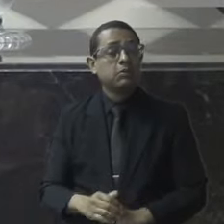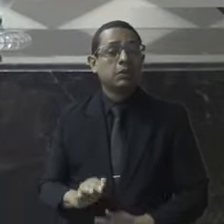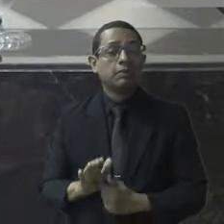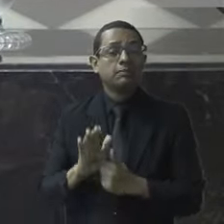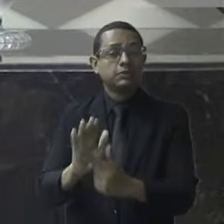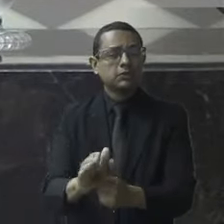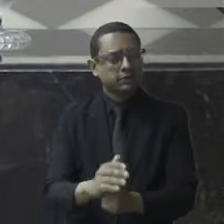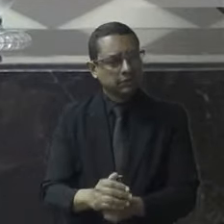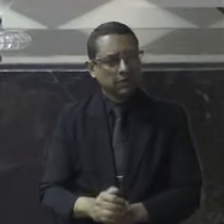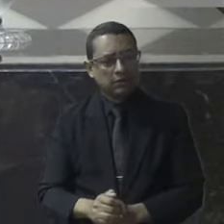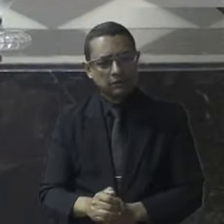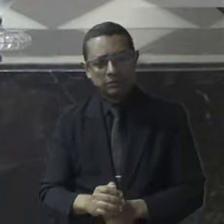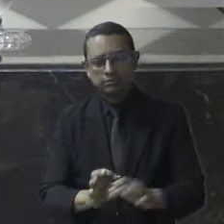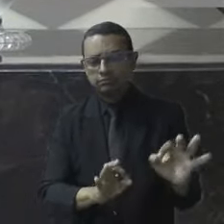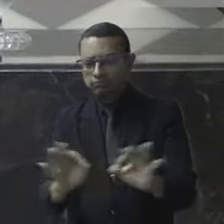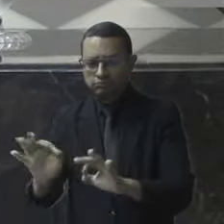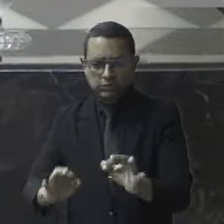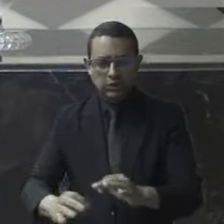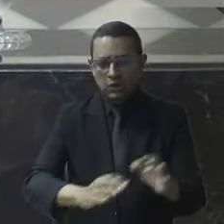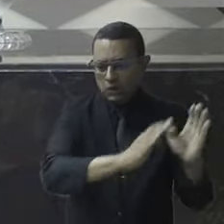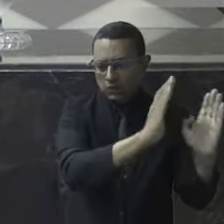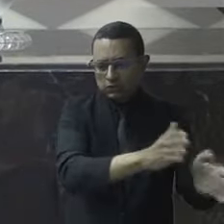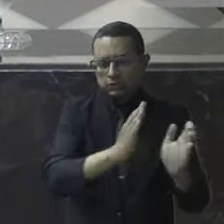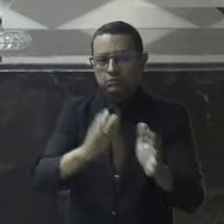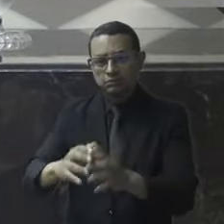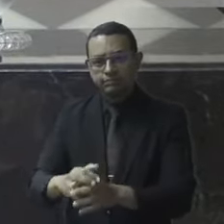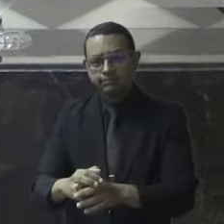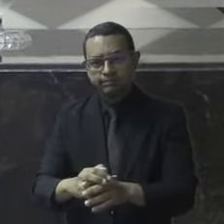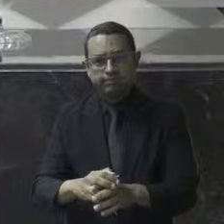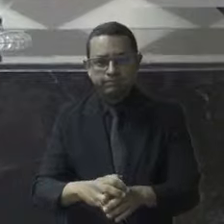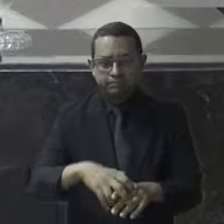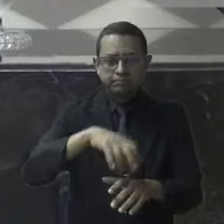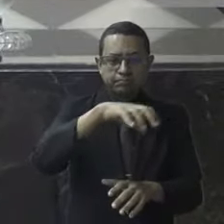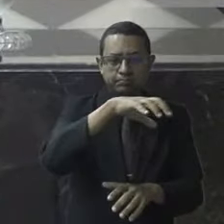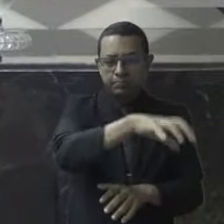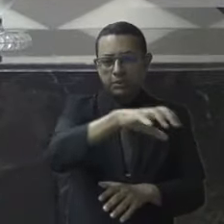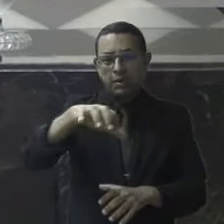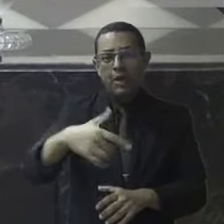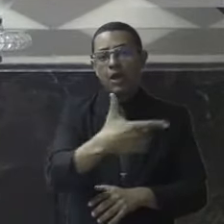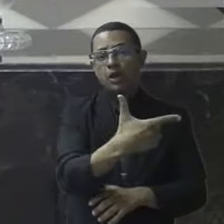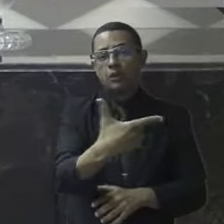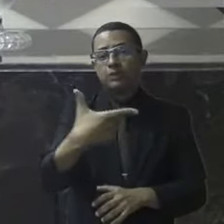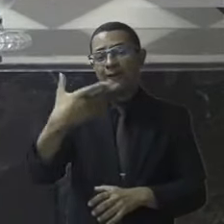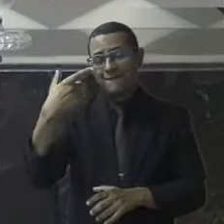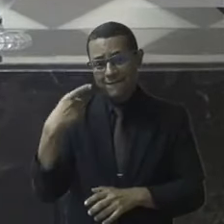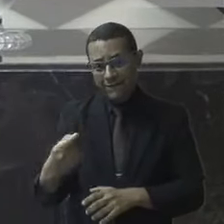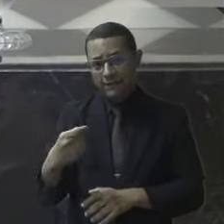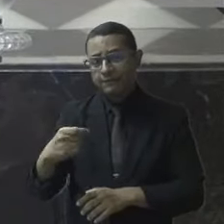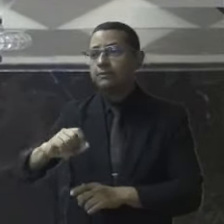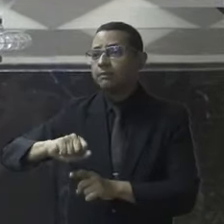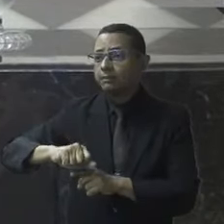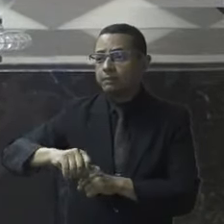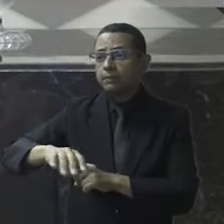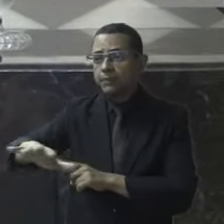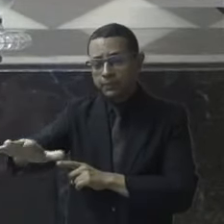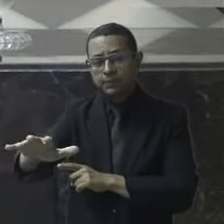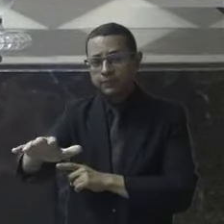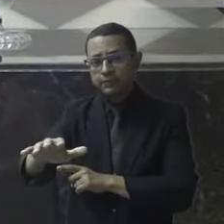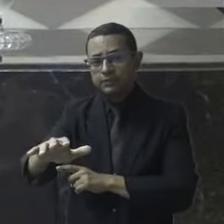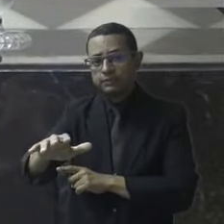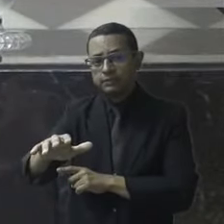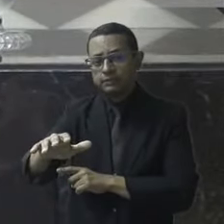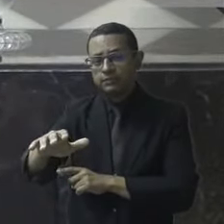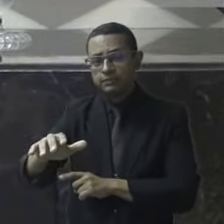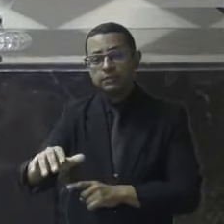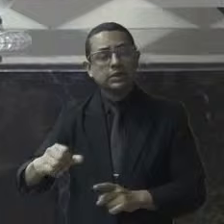de mais de 220 pontos de transmissão de resultados e 18